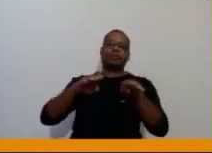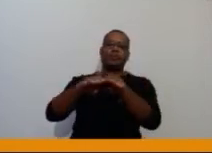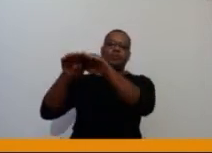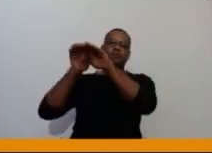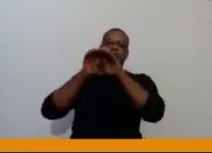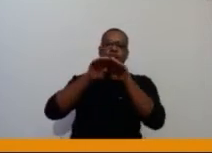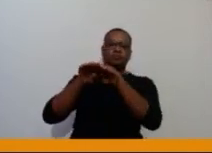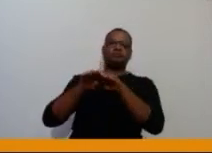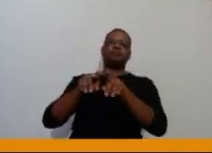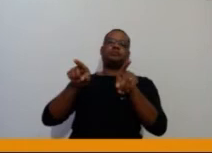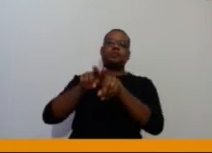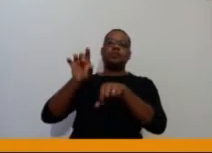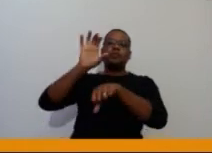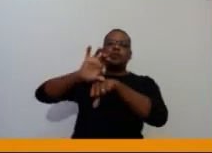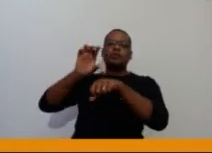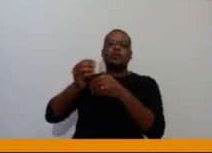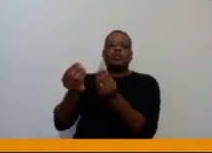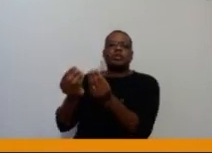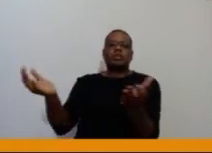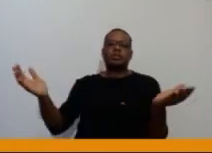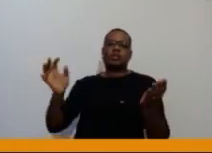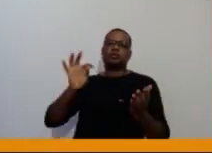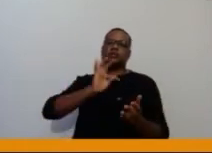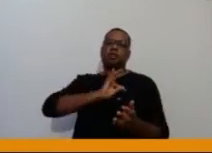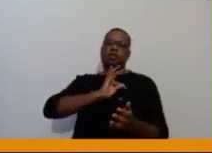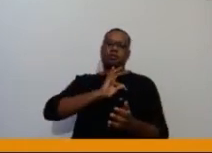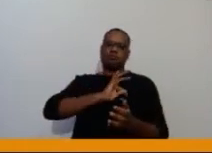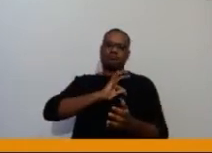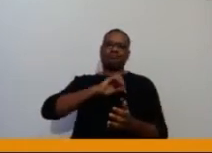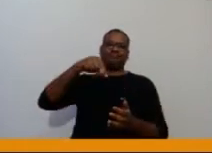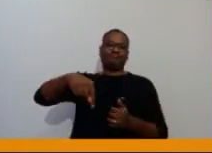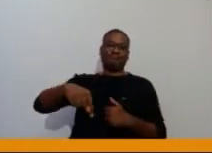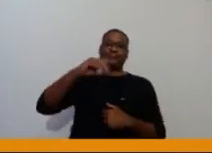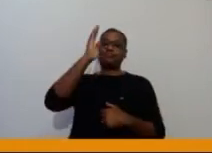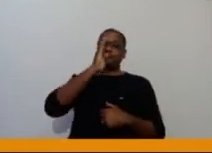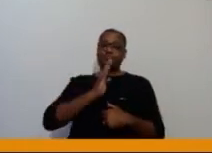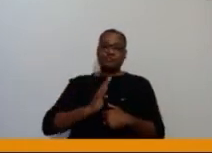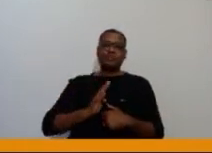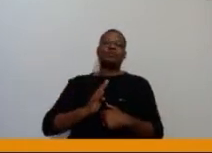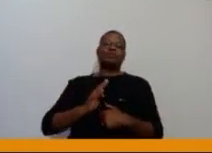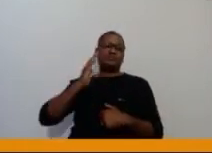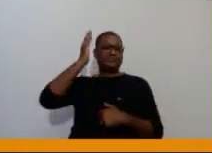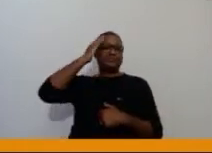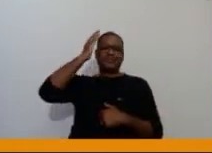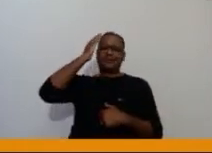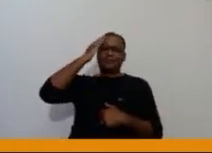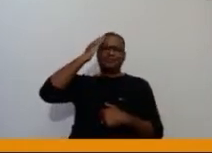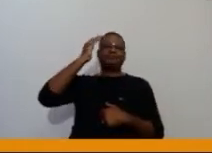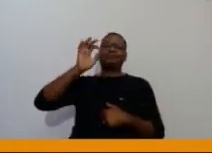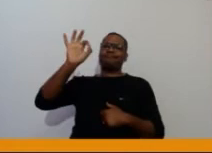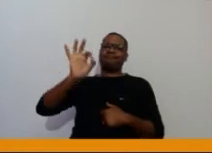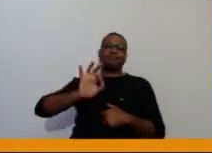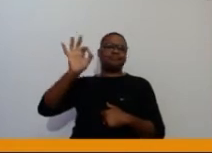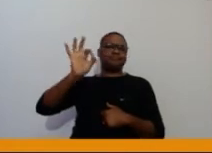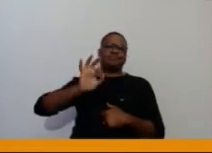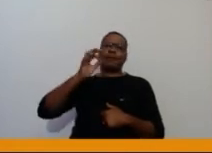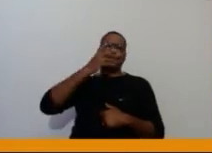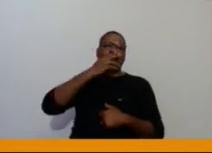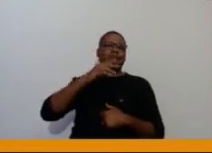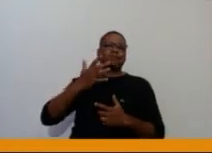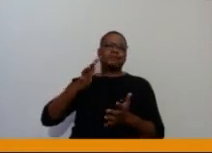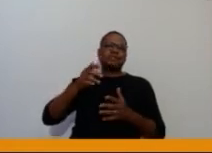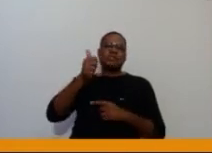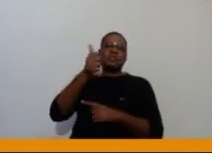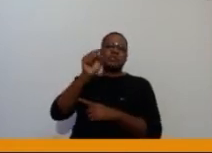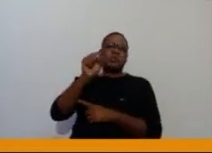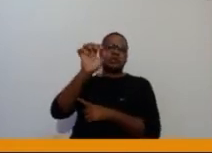curso técnico no Brasil é um percentual em torno de 18% dos alunos que estão no ensino médio